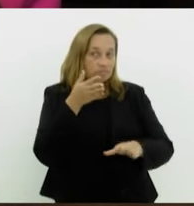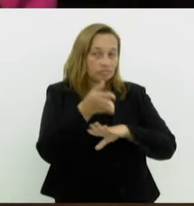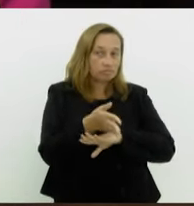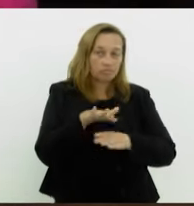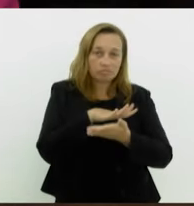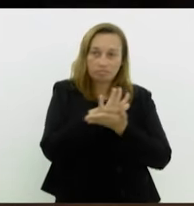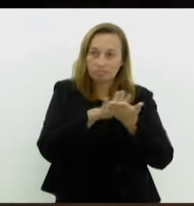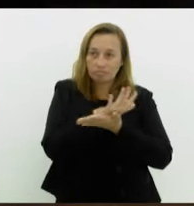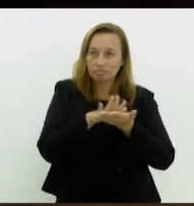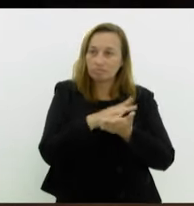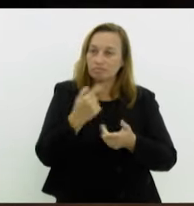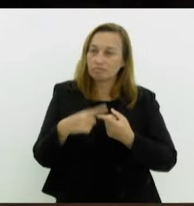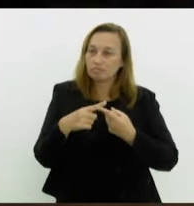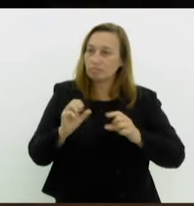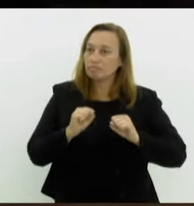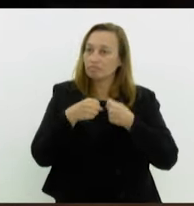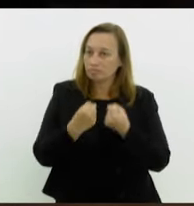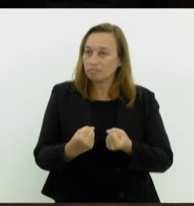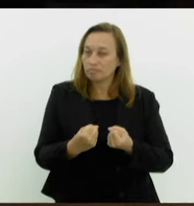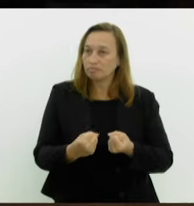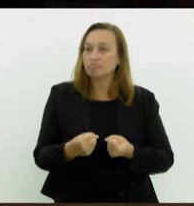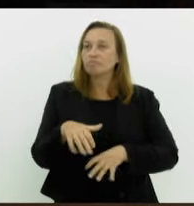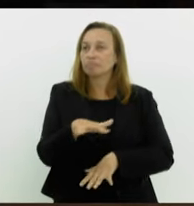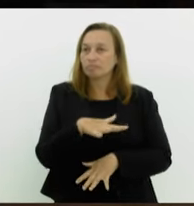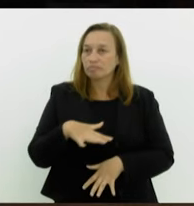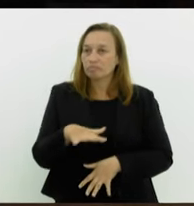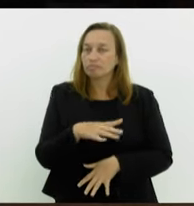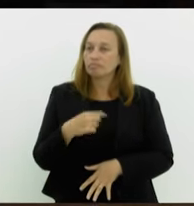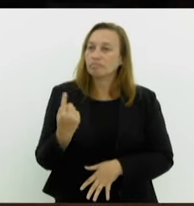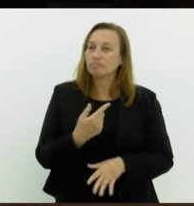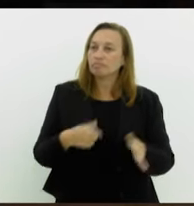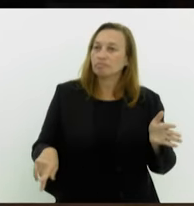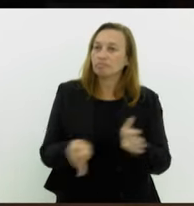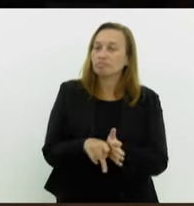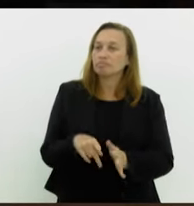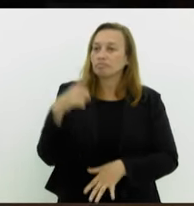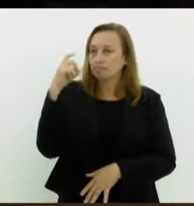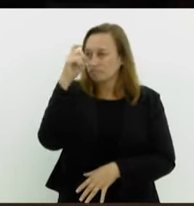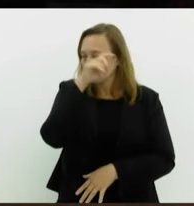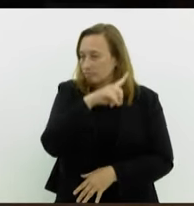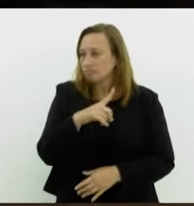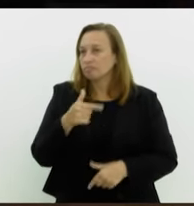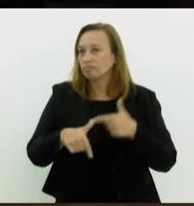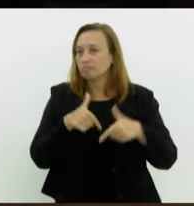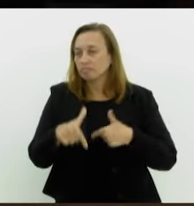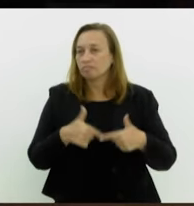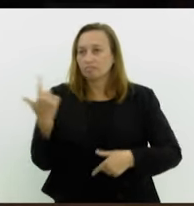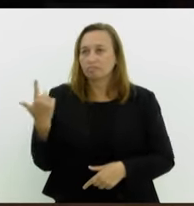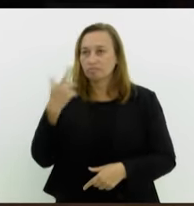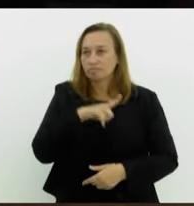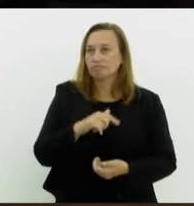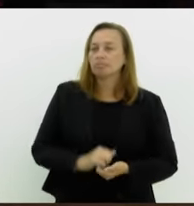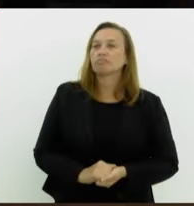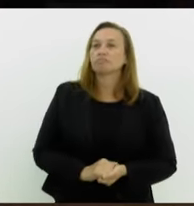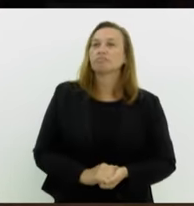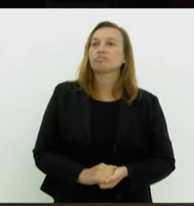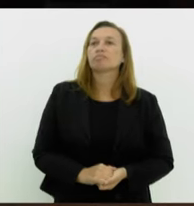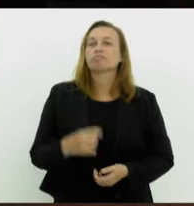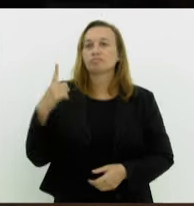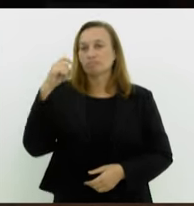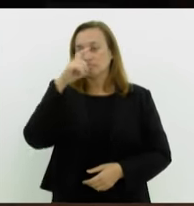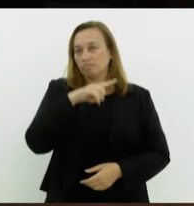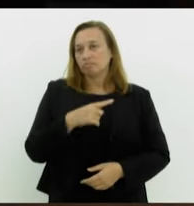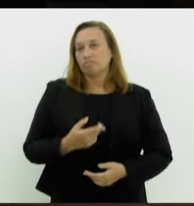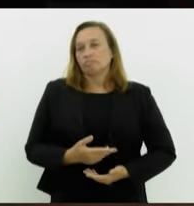lugar nenhum porque eu defendo muito o espaço que é nosso que com tanto sacrifício e trabalho a gente tem adquirido é o sacrifício de